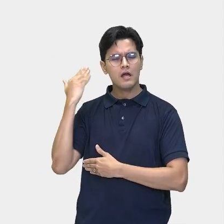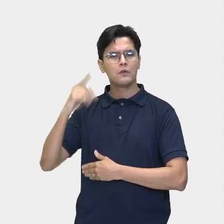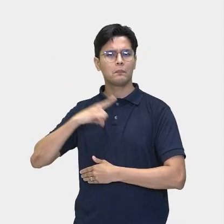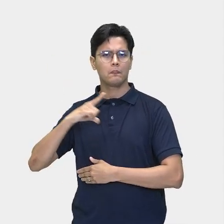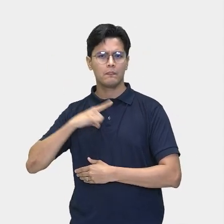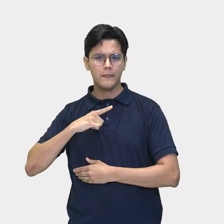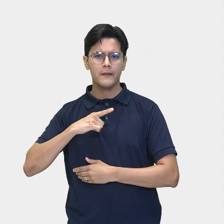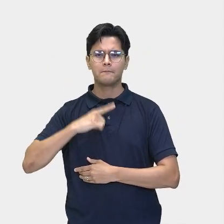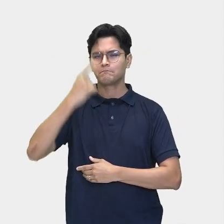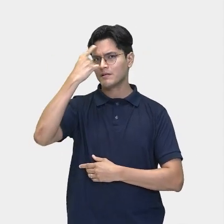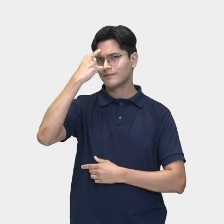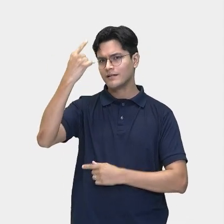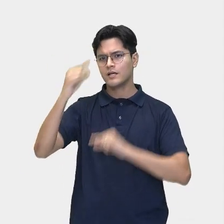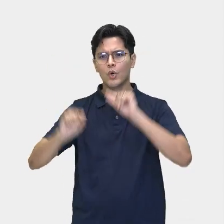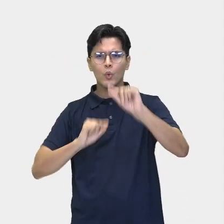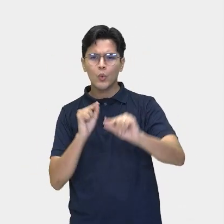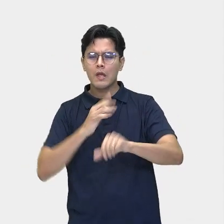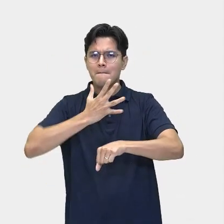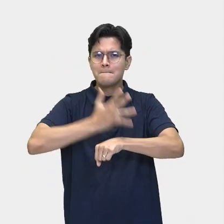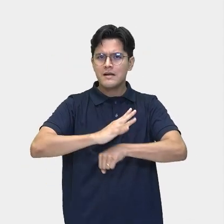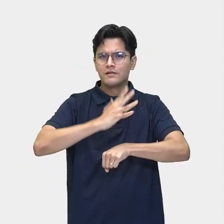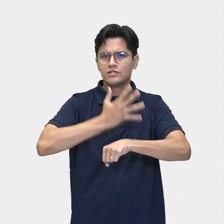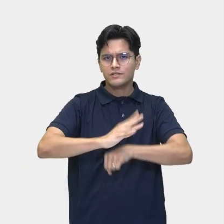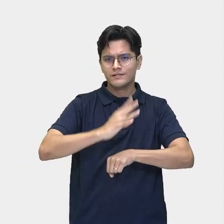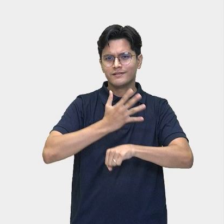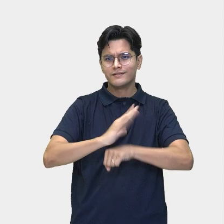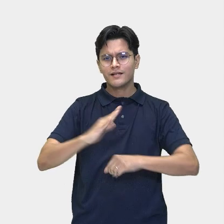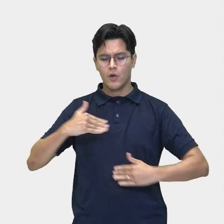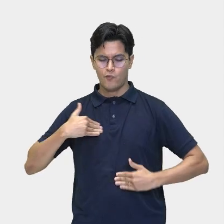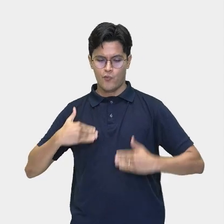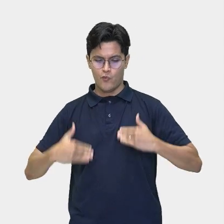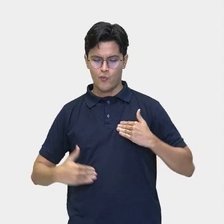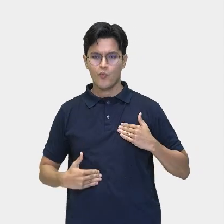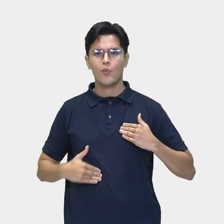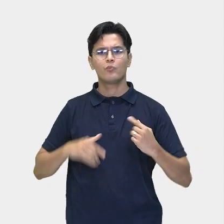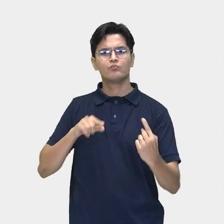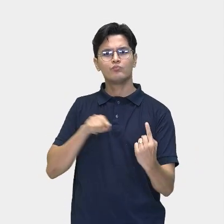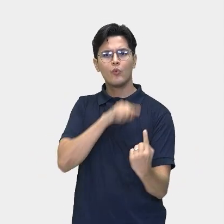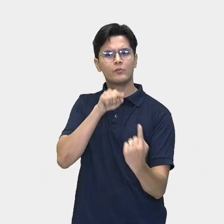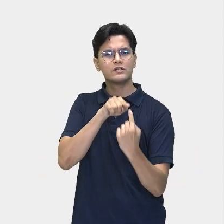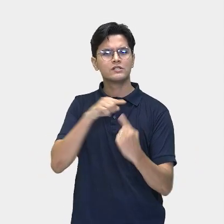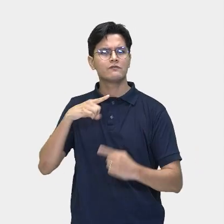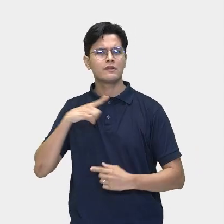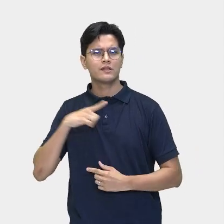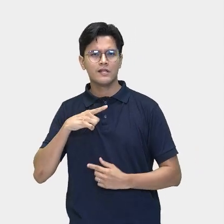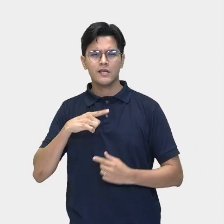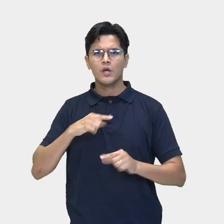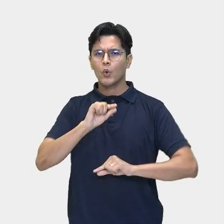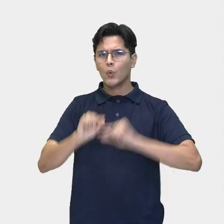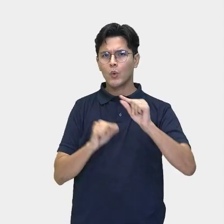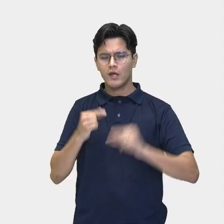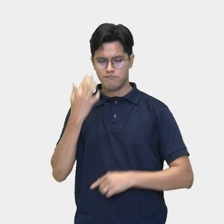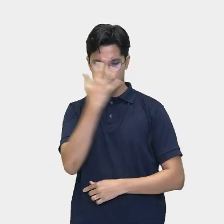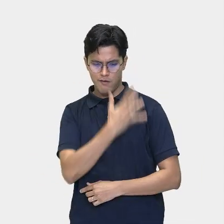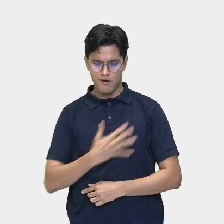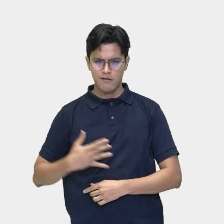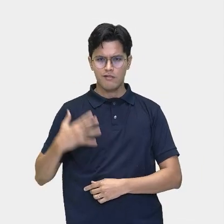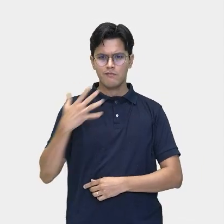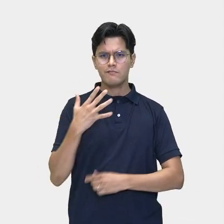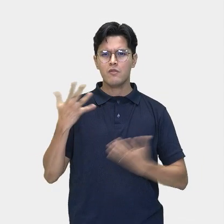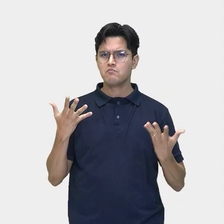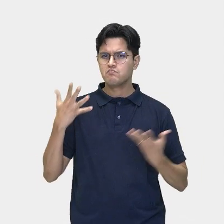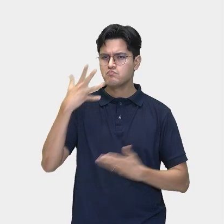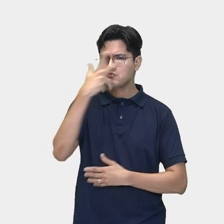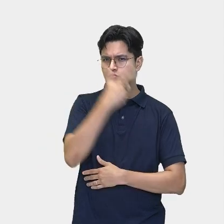corpo, justamente para trazer esse aspecto esbelto, essa beleza aí do corpo,